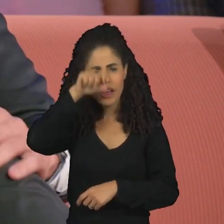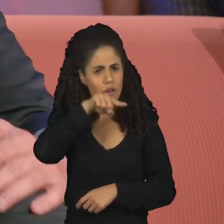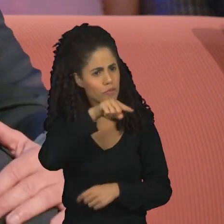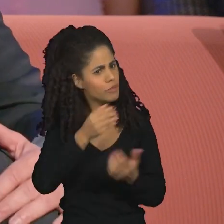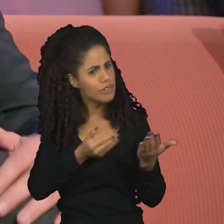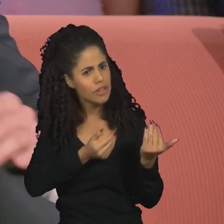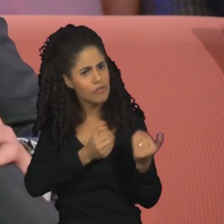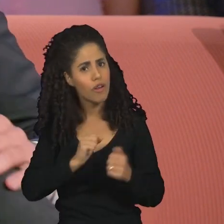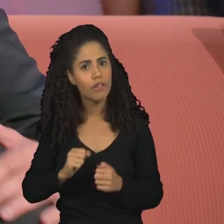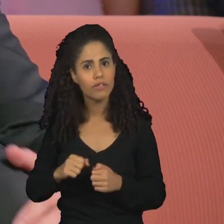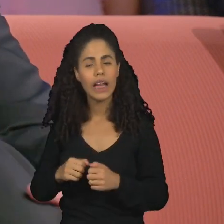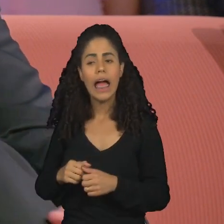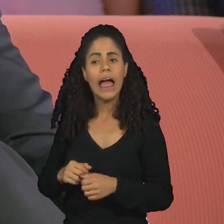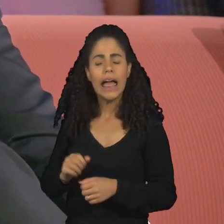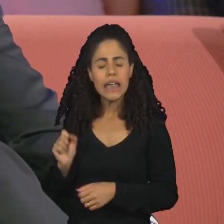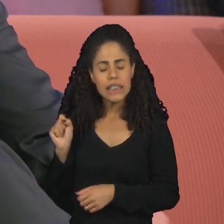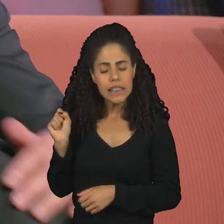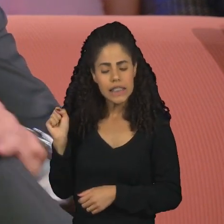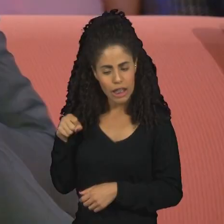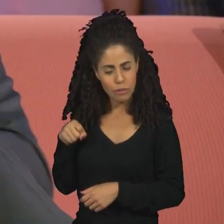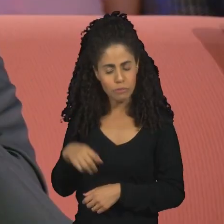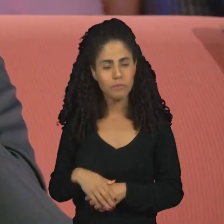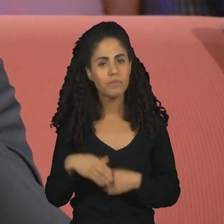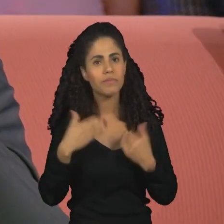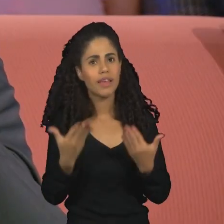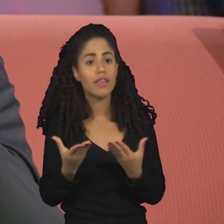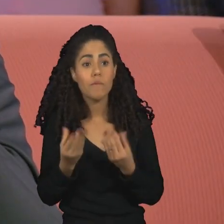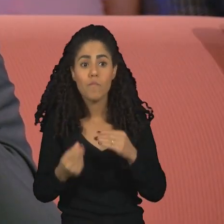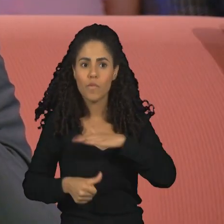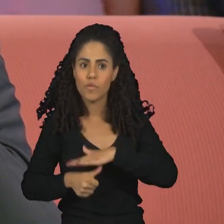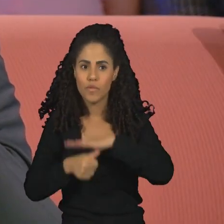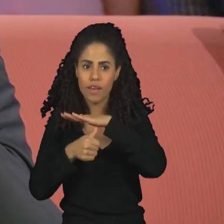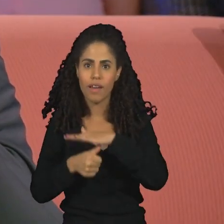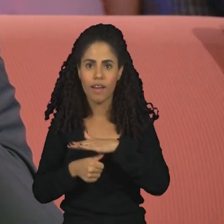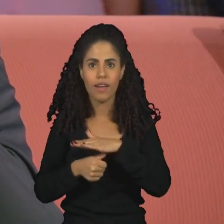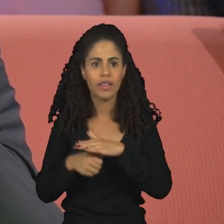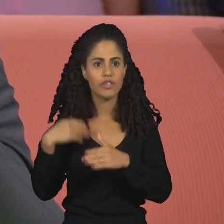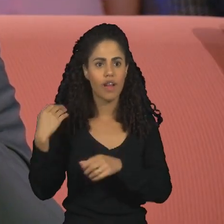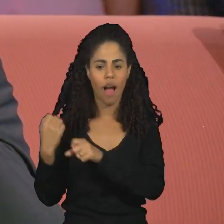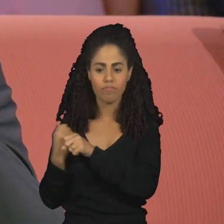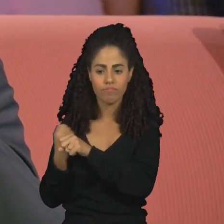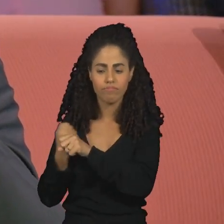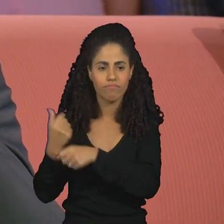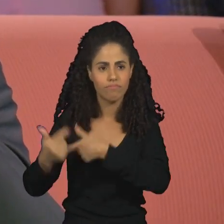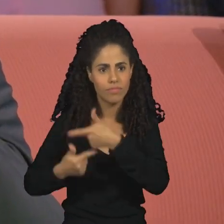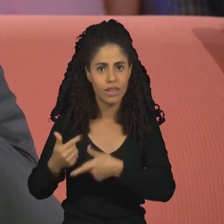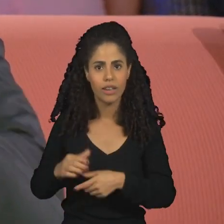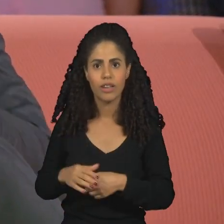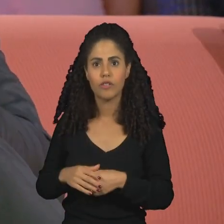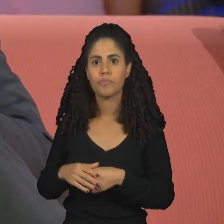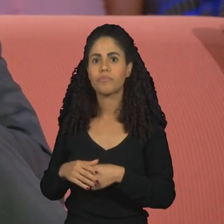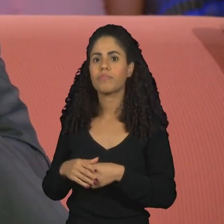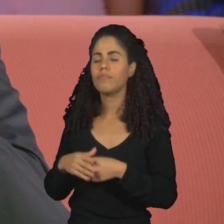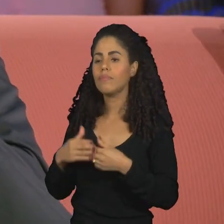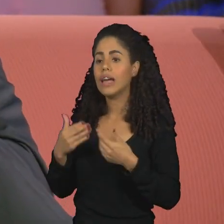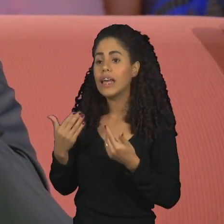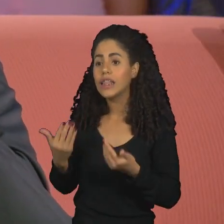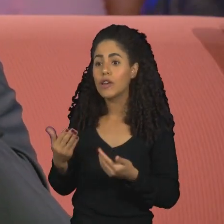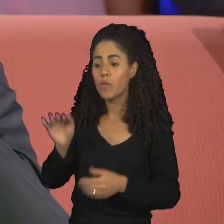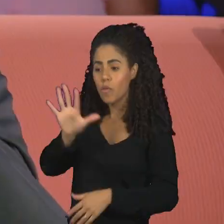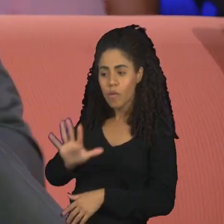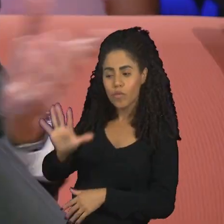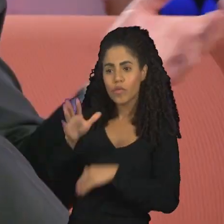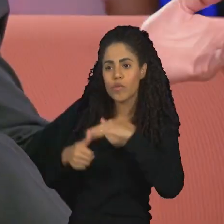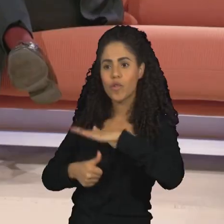jovem, né? Assim, há muitos reitores, né? Com mais tempo de... Sim. Acho que a figura do reitor é um